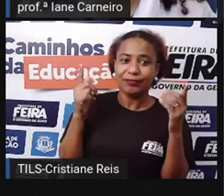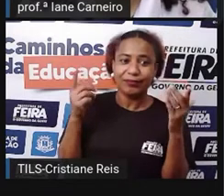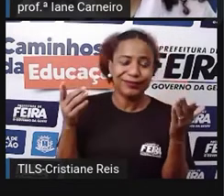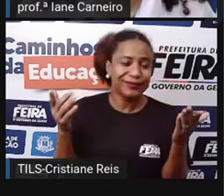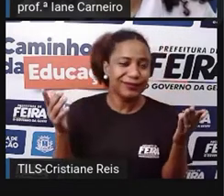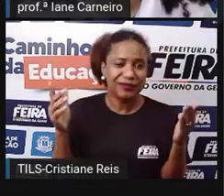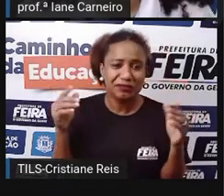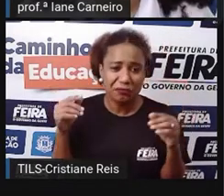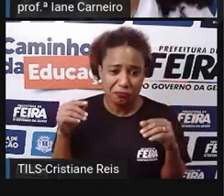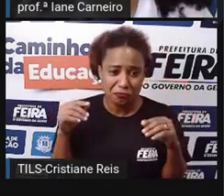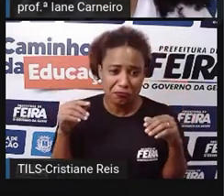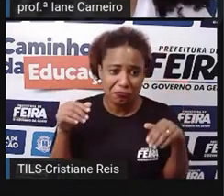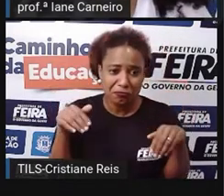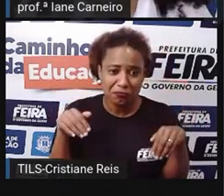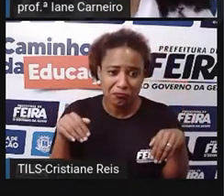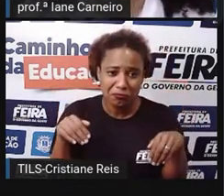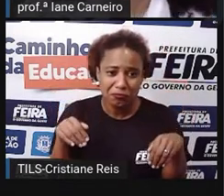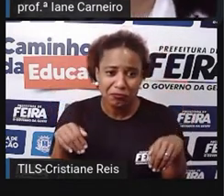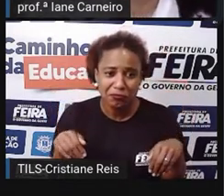lobo. Era